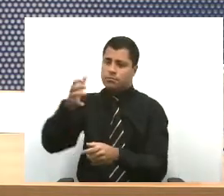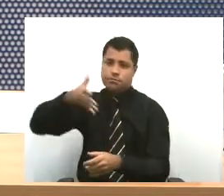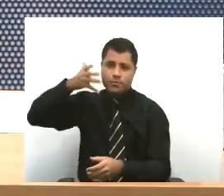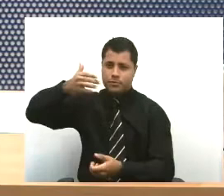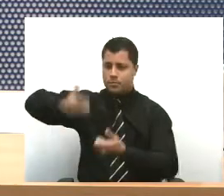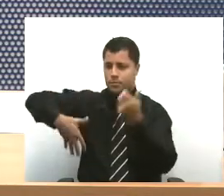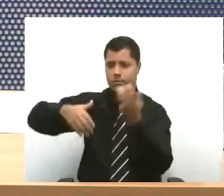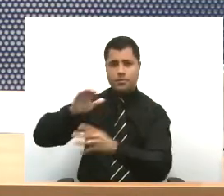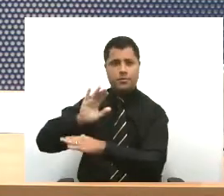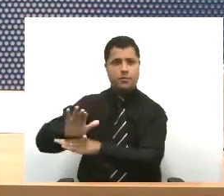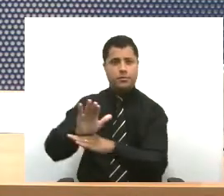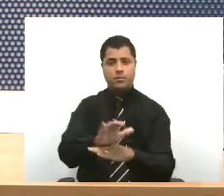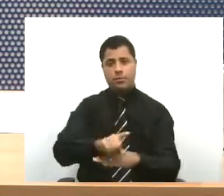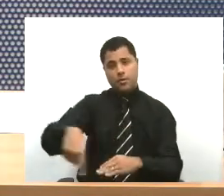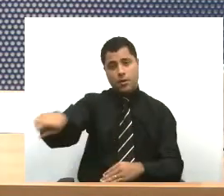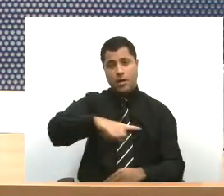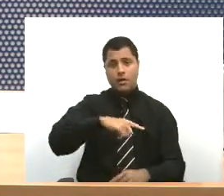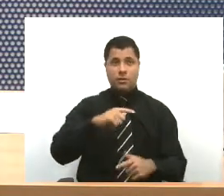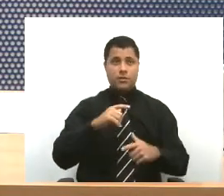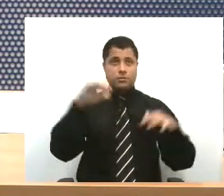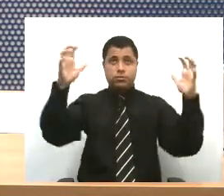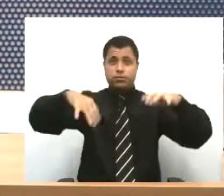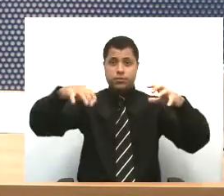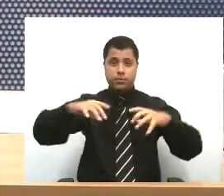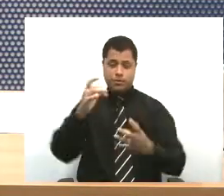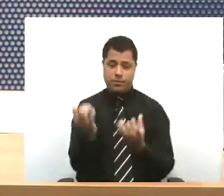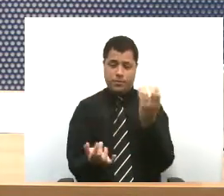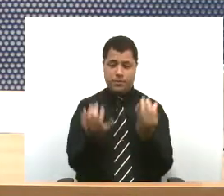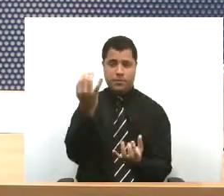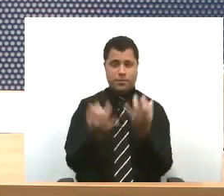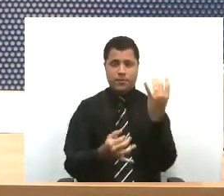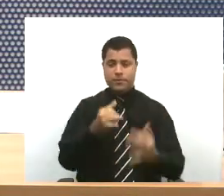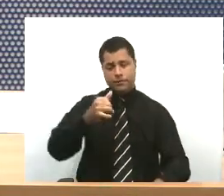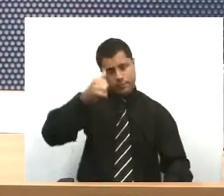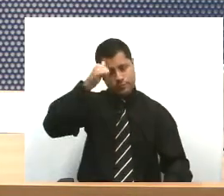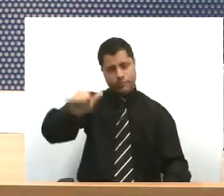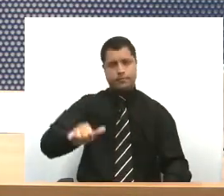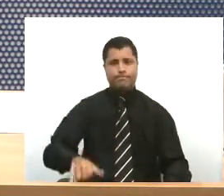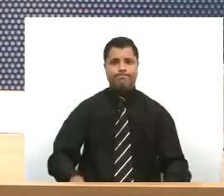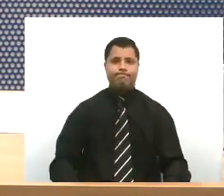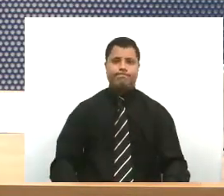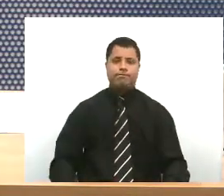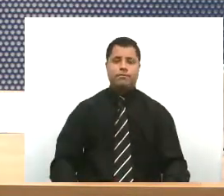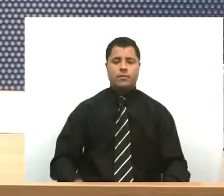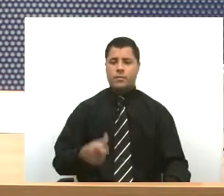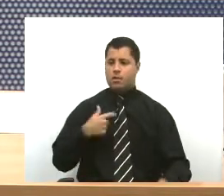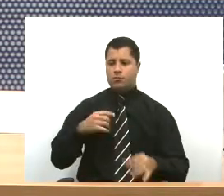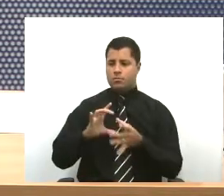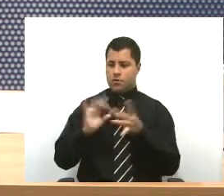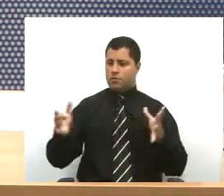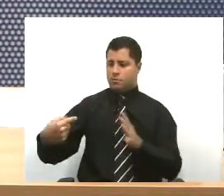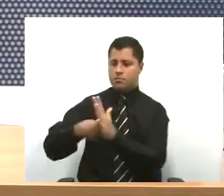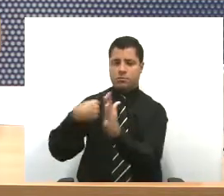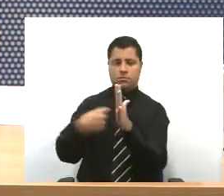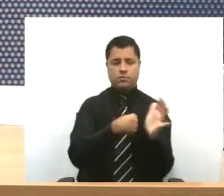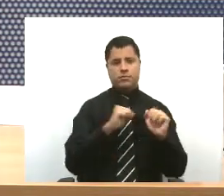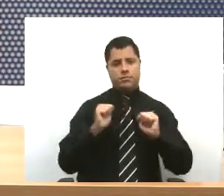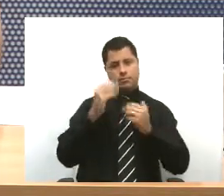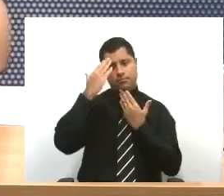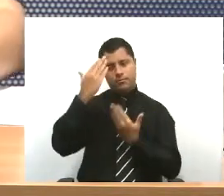máximo possível incêndios nas suas moradias. Estou aberta a qualquer questionamento. Muito obrigada.